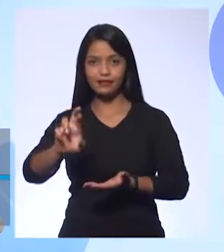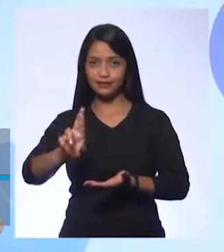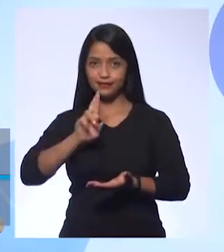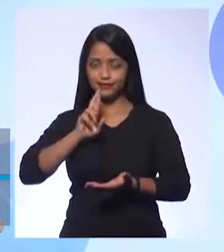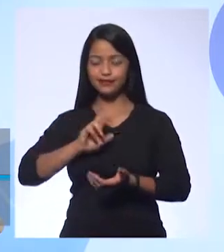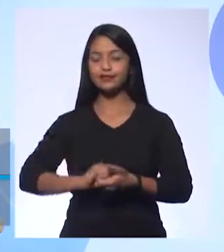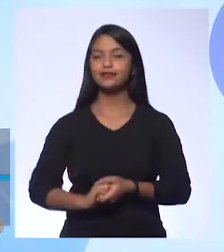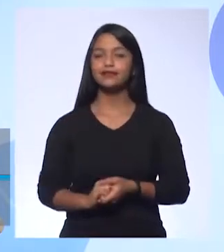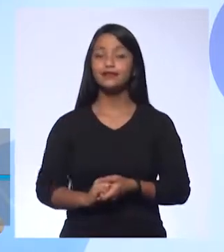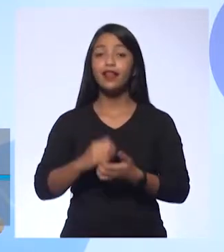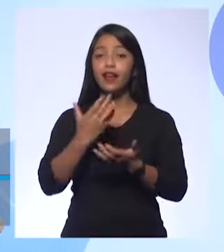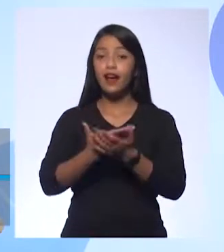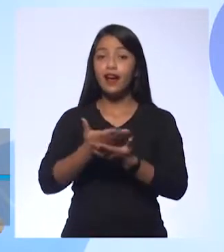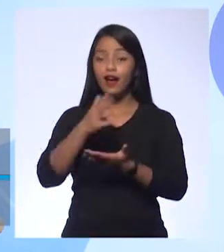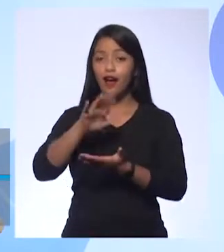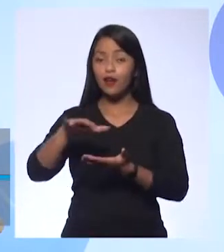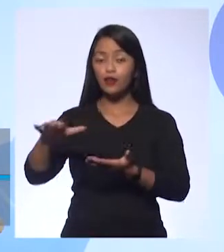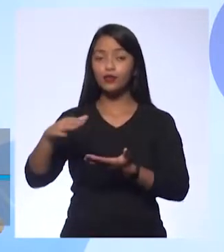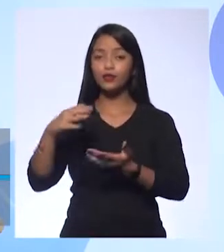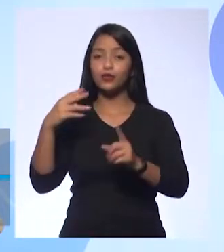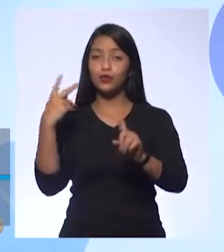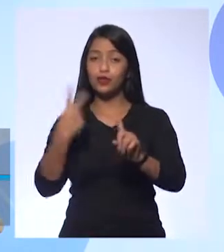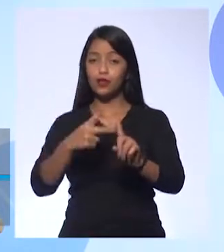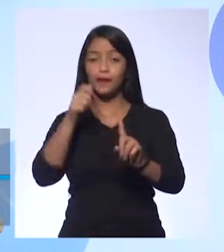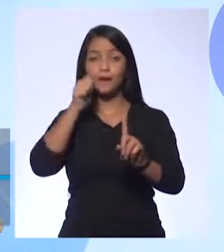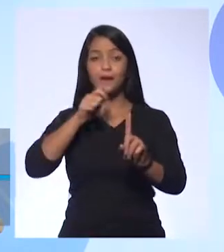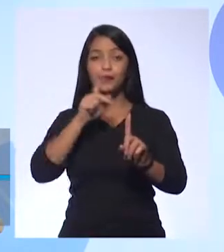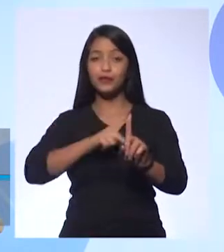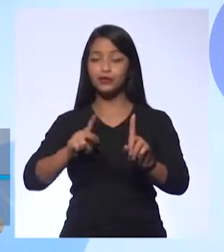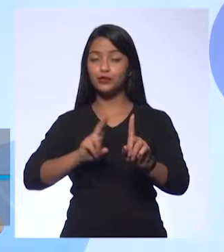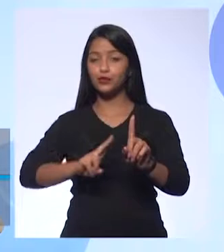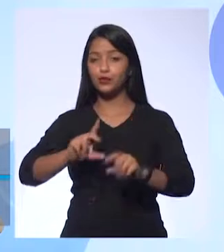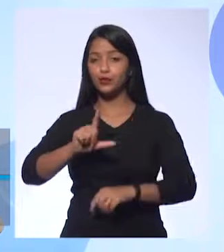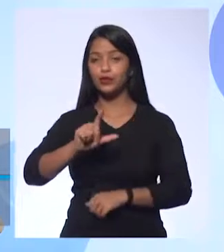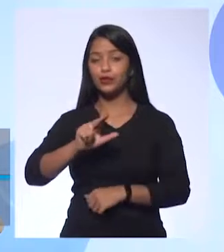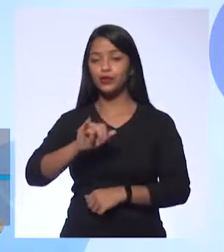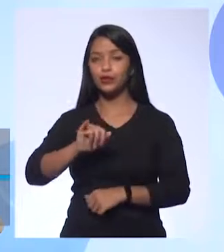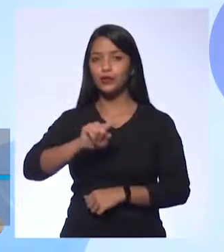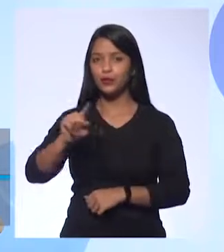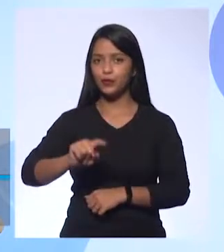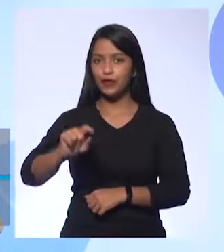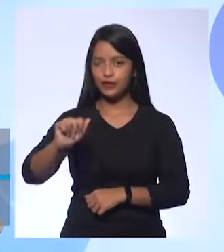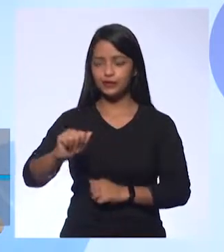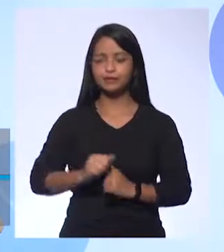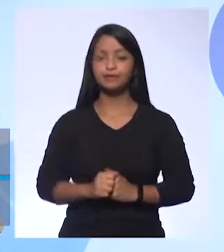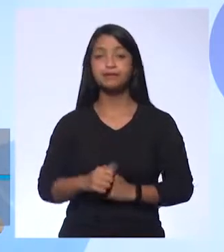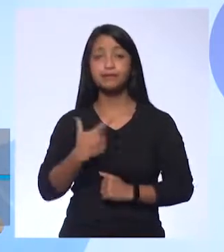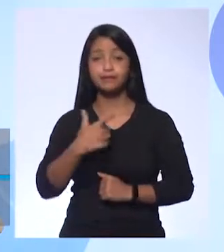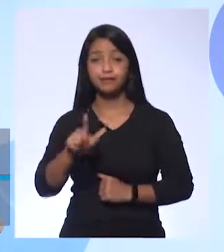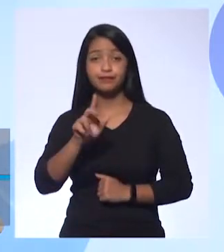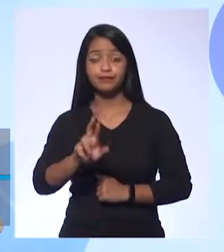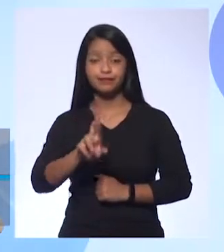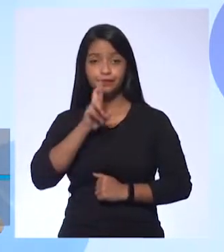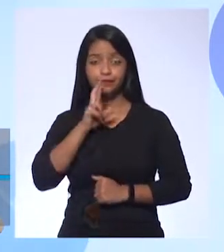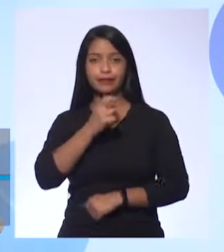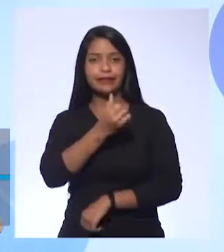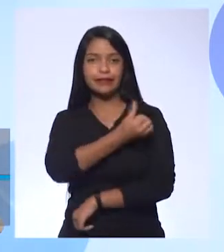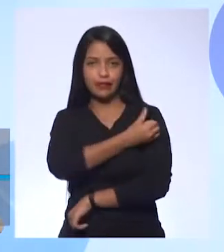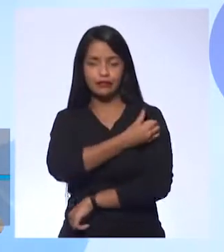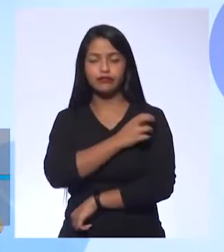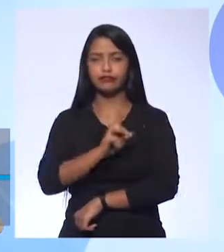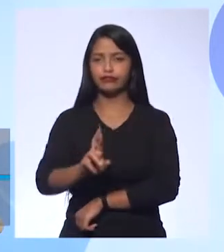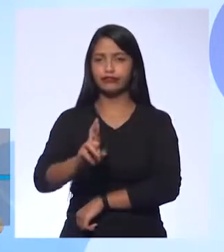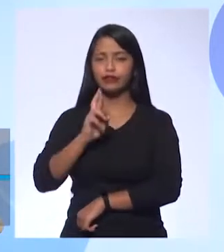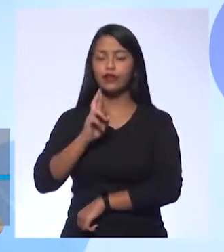que é aluno da professora Luísa, aqui. Para ter energia, alunos do 6º ano